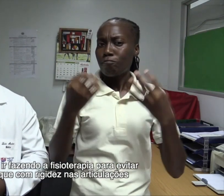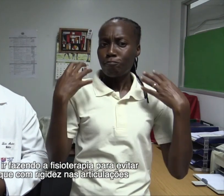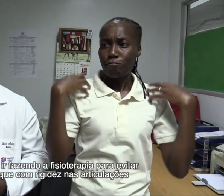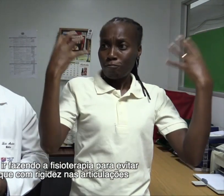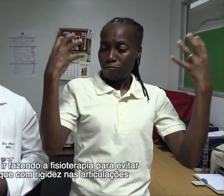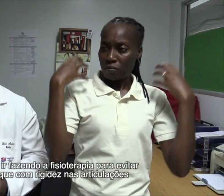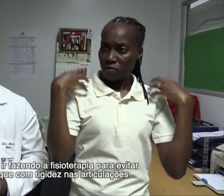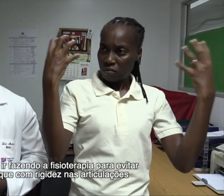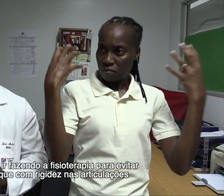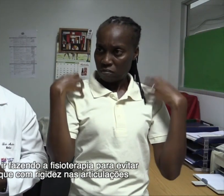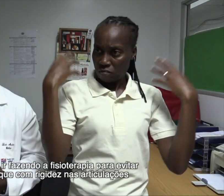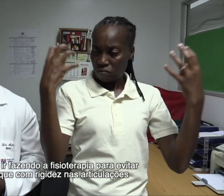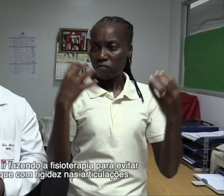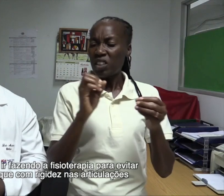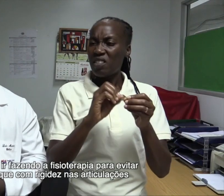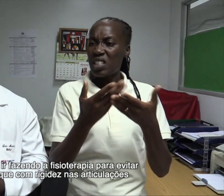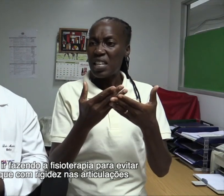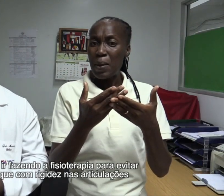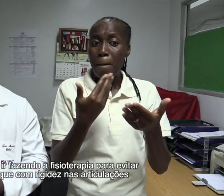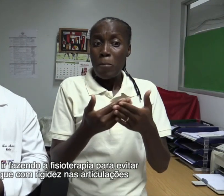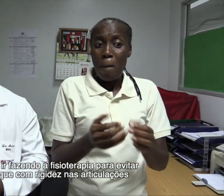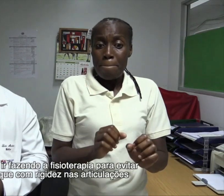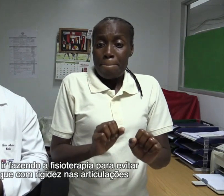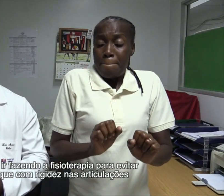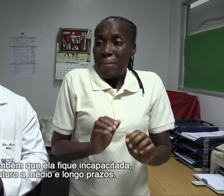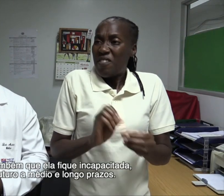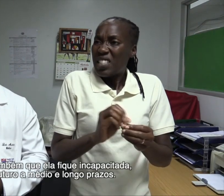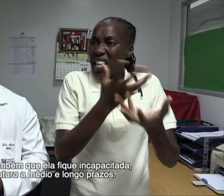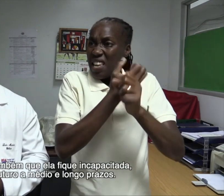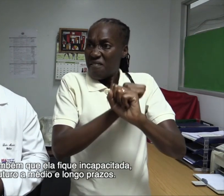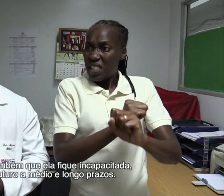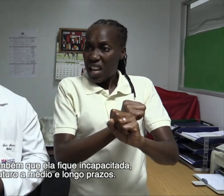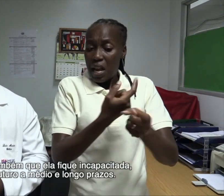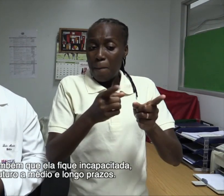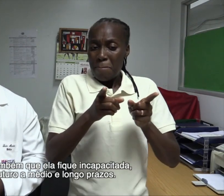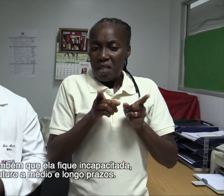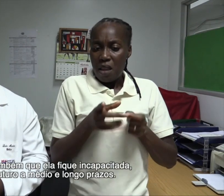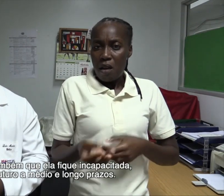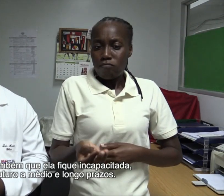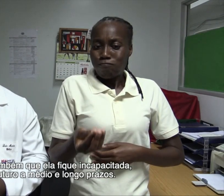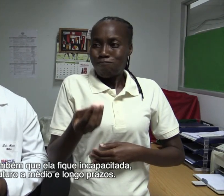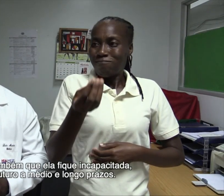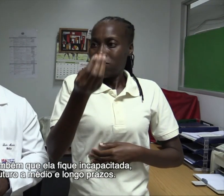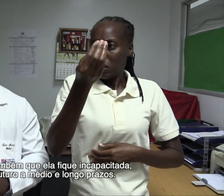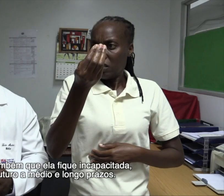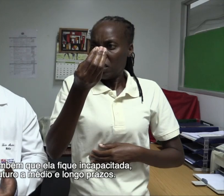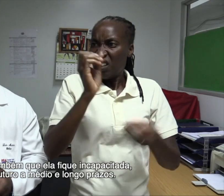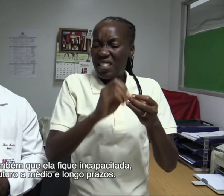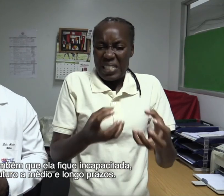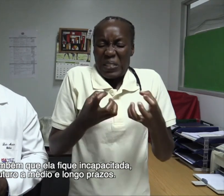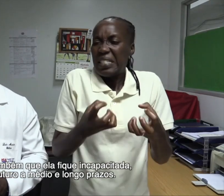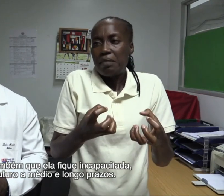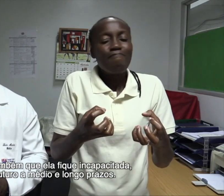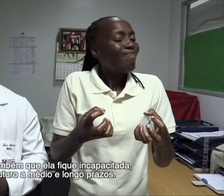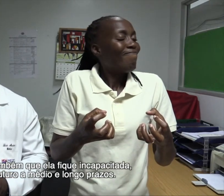evitar que ela fique com rigidez nas articulações e evitar também